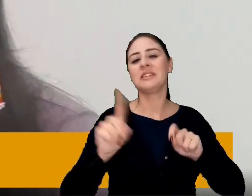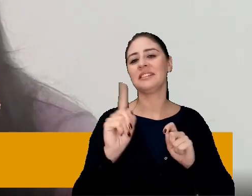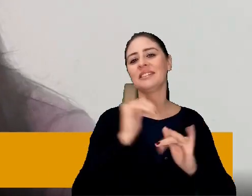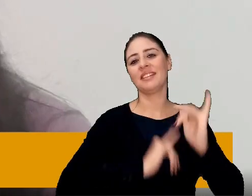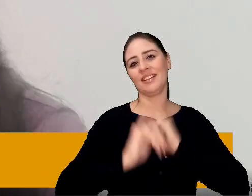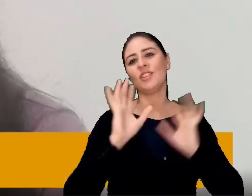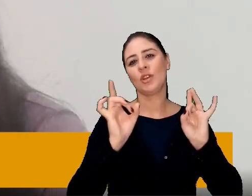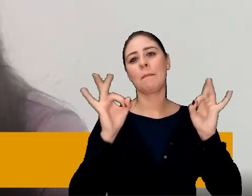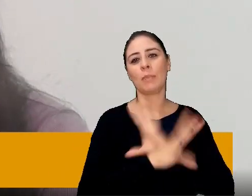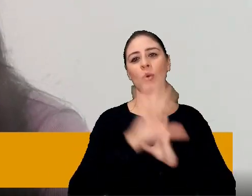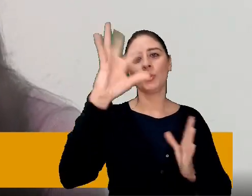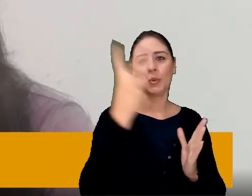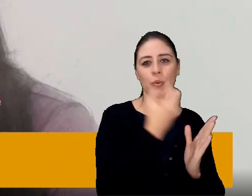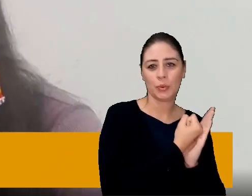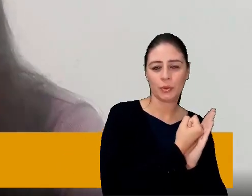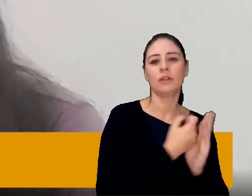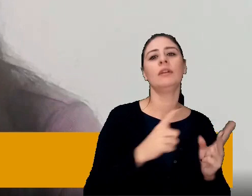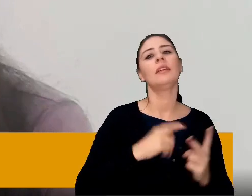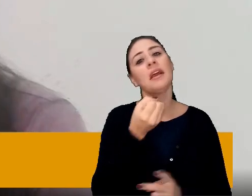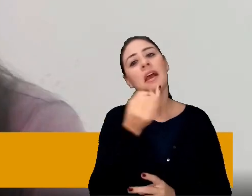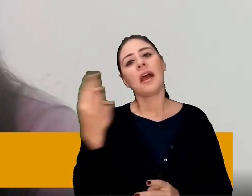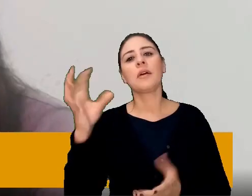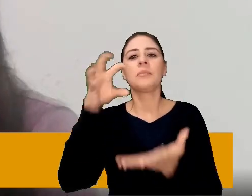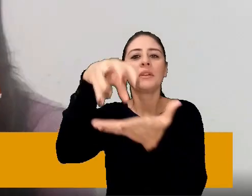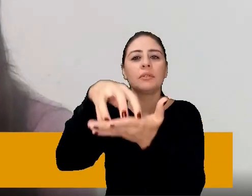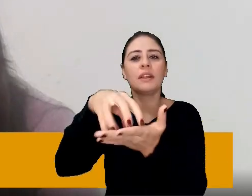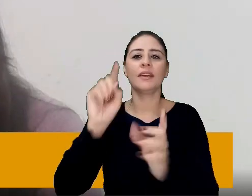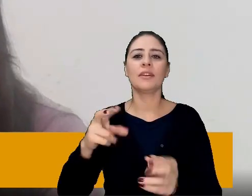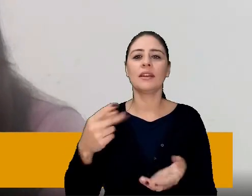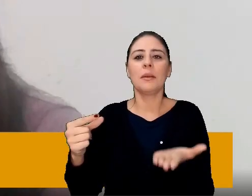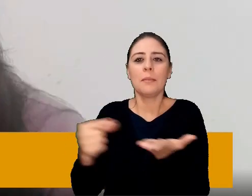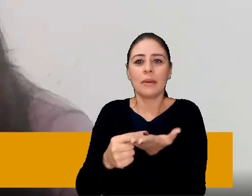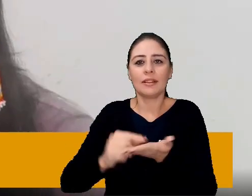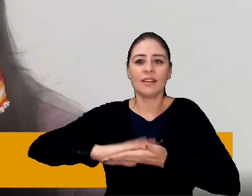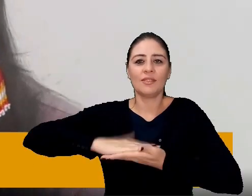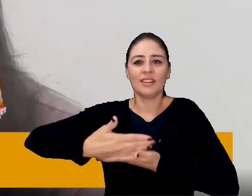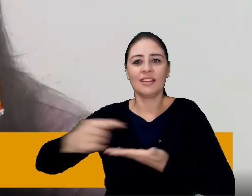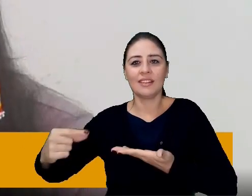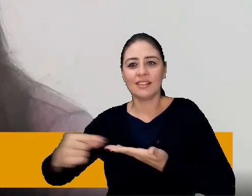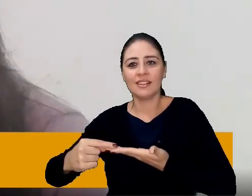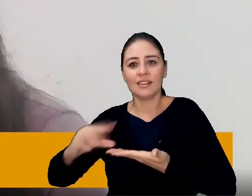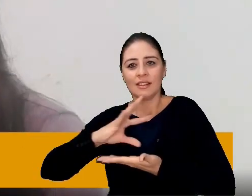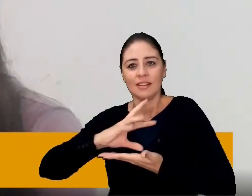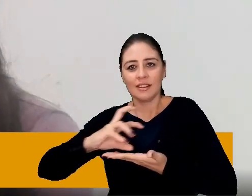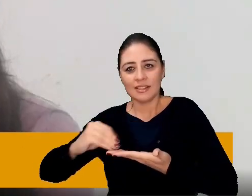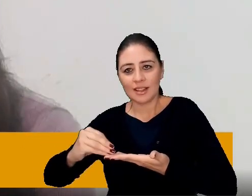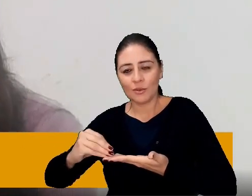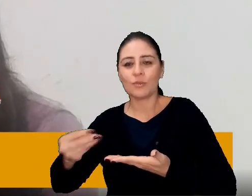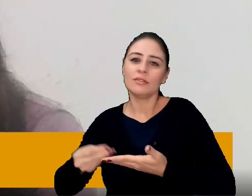consegue estudar sem necessariamente estar conectada à internet, né? Tem aldeias que a gente vai mandar o pendrive,